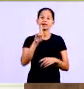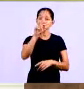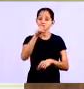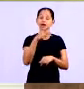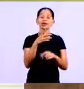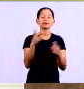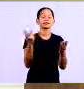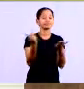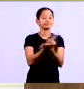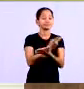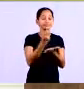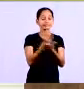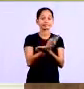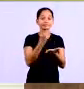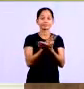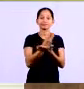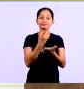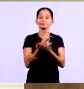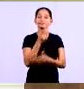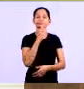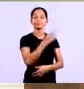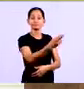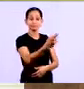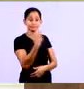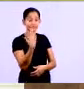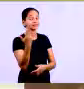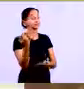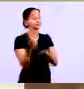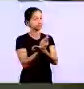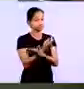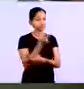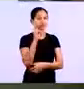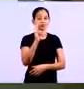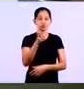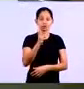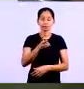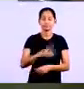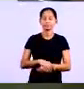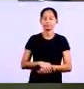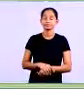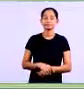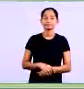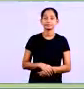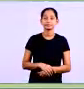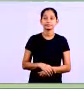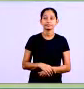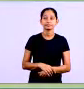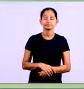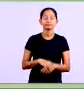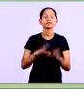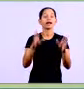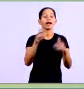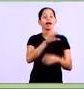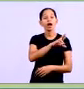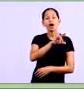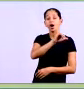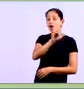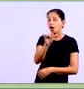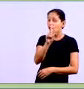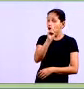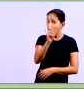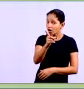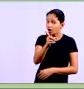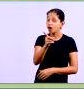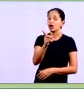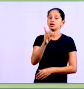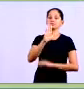atividade ilegal também que o Lourenço respondeu para ele. Vamos continuar na atividade. Lourenço, eu não ia,